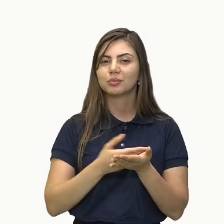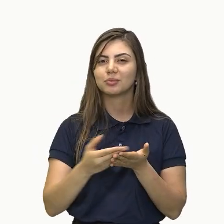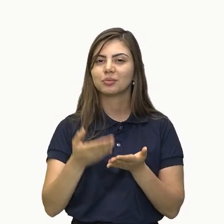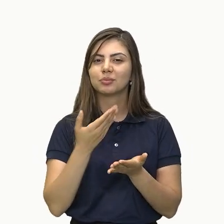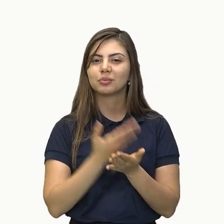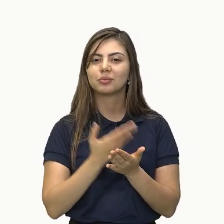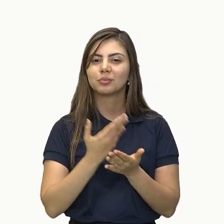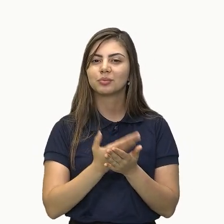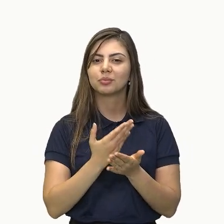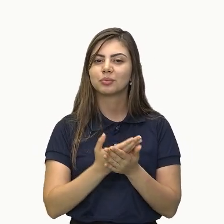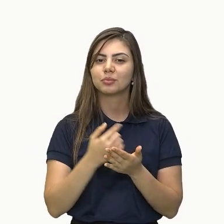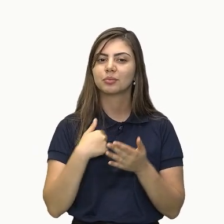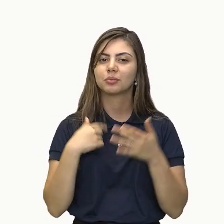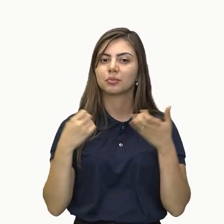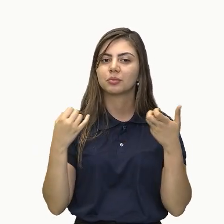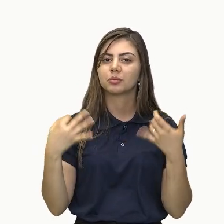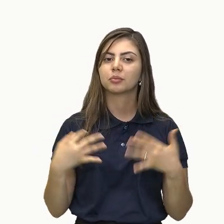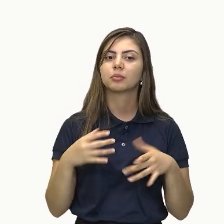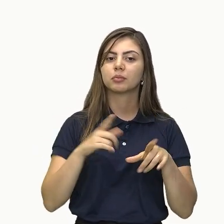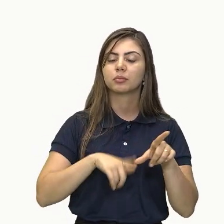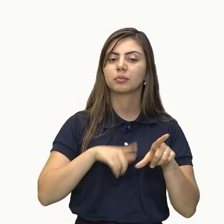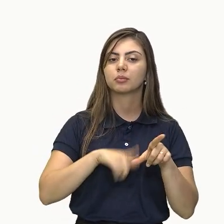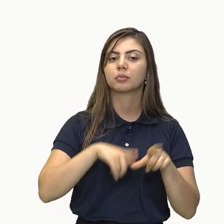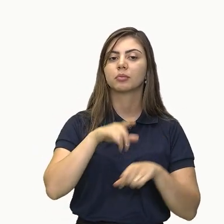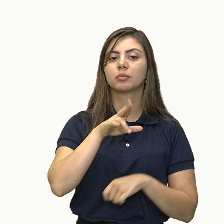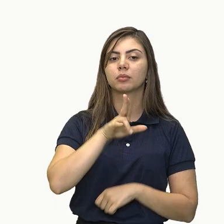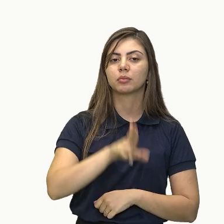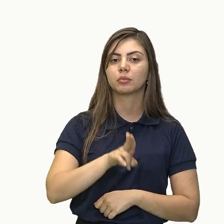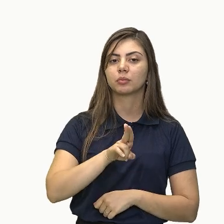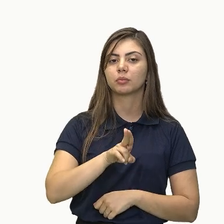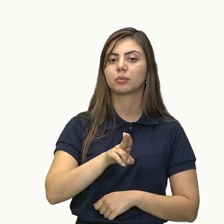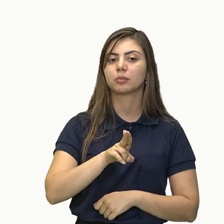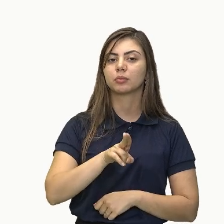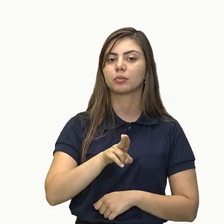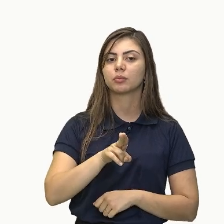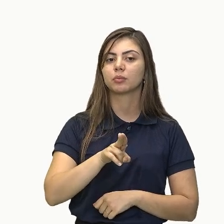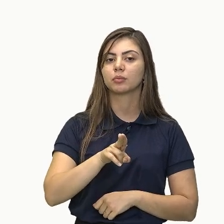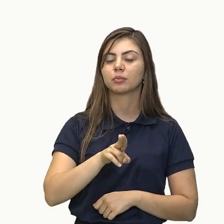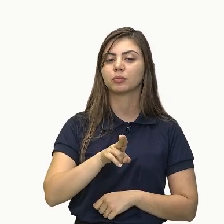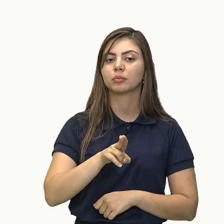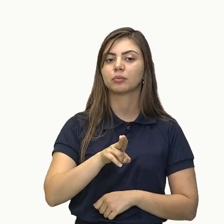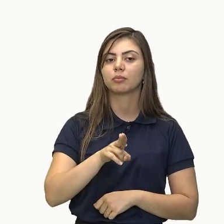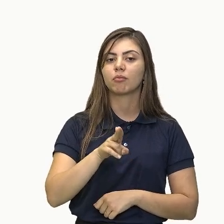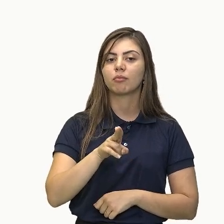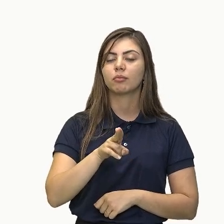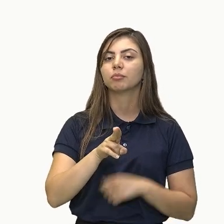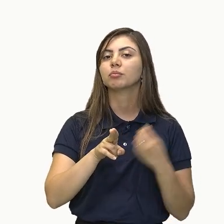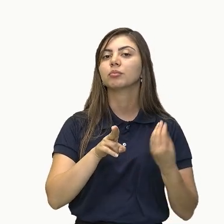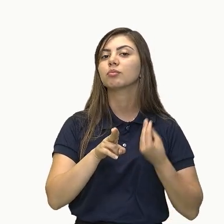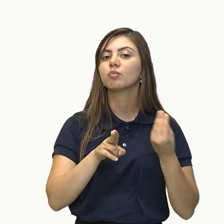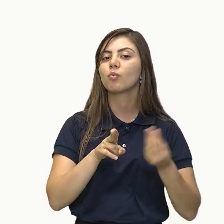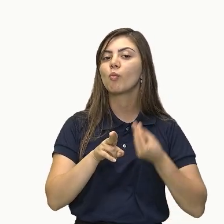falei que a letrinha U, olha só, ela é pronunciada